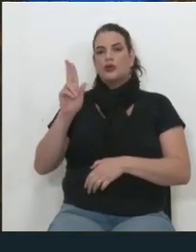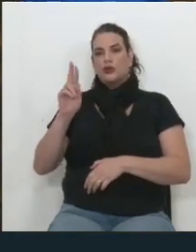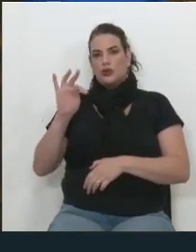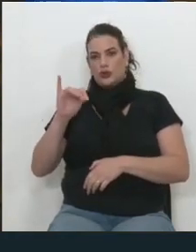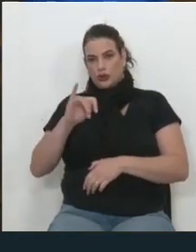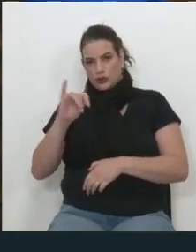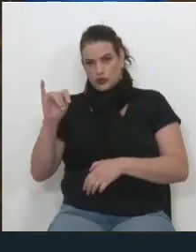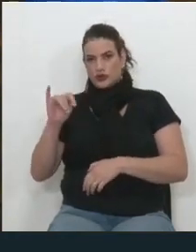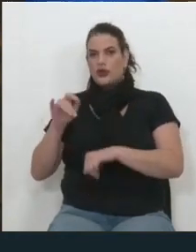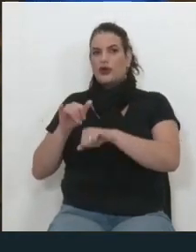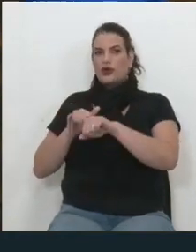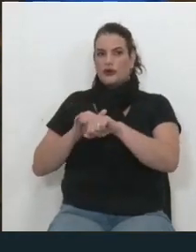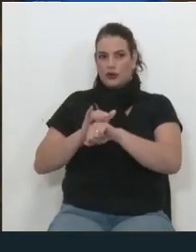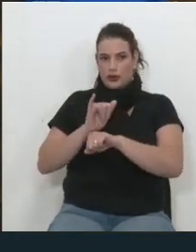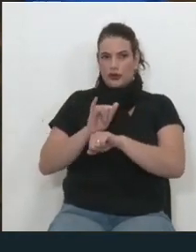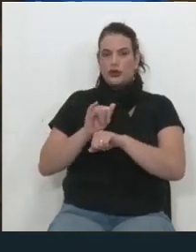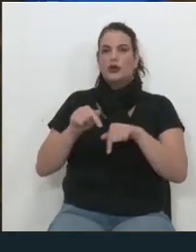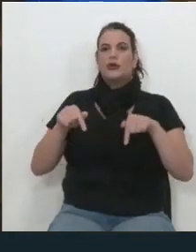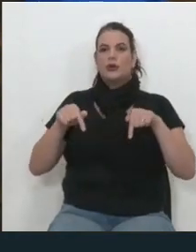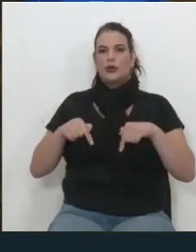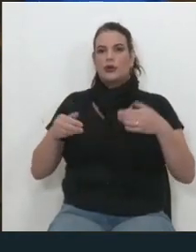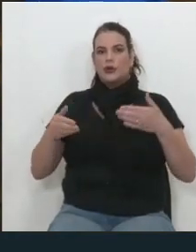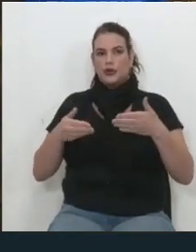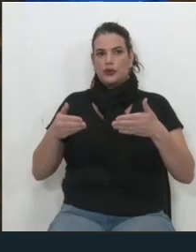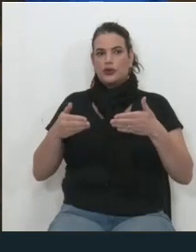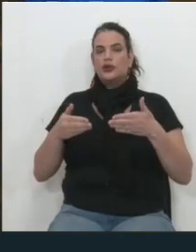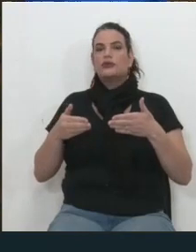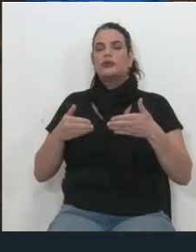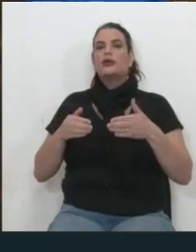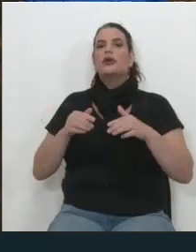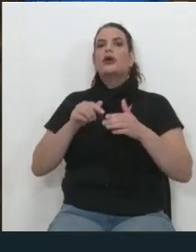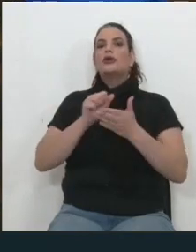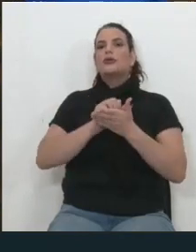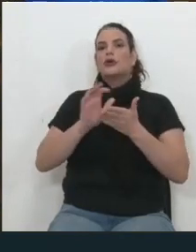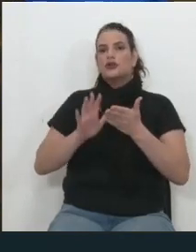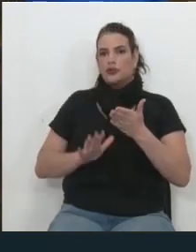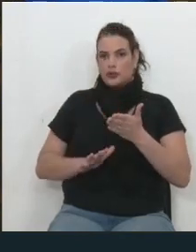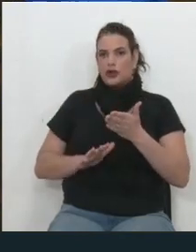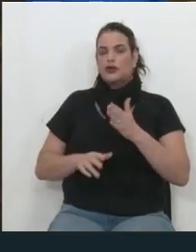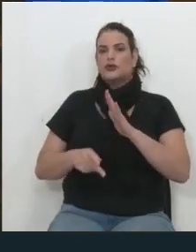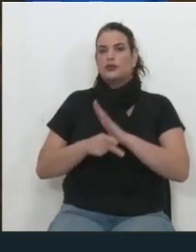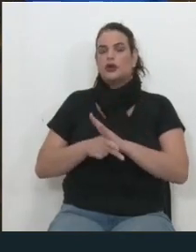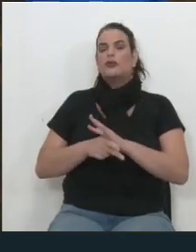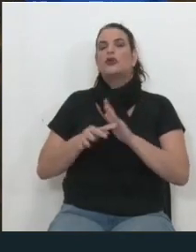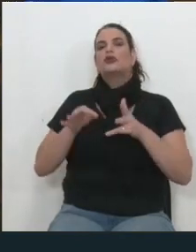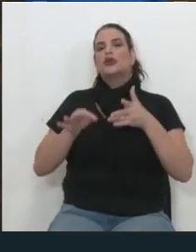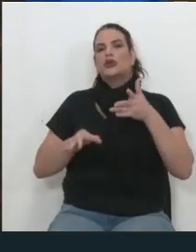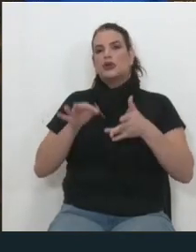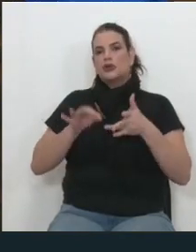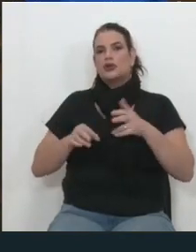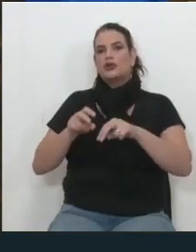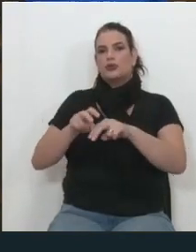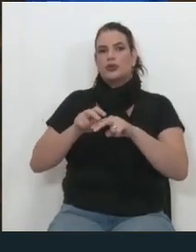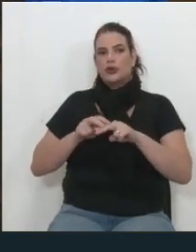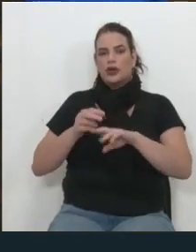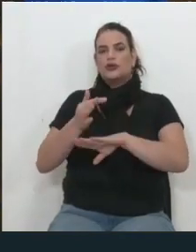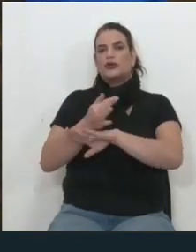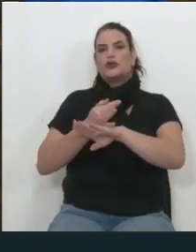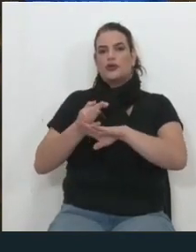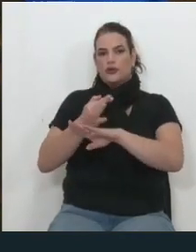encontra-se ausente para o exercício das atividades do Poder Executivo por motivo de férias